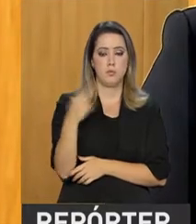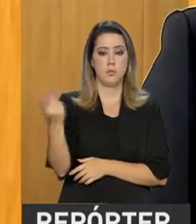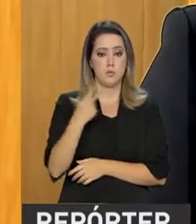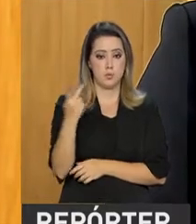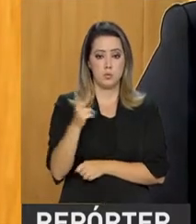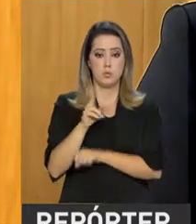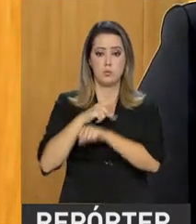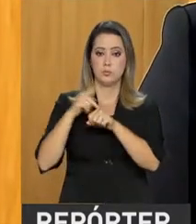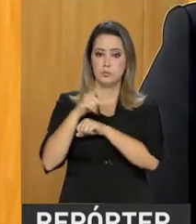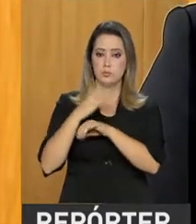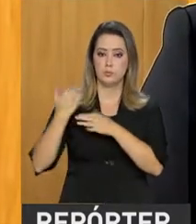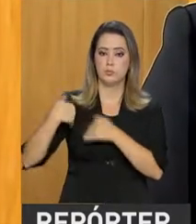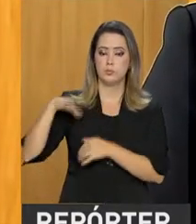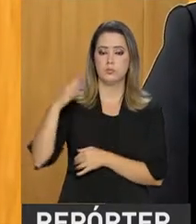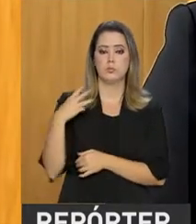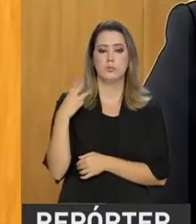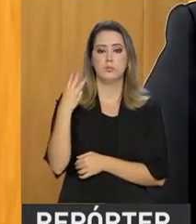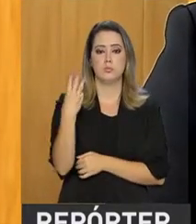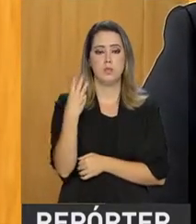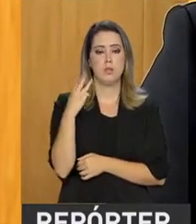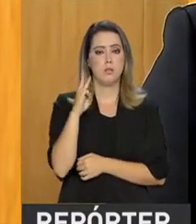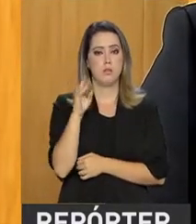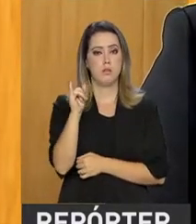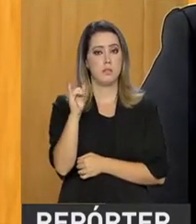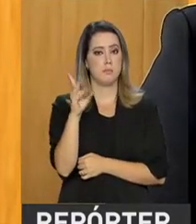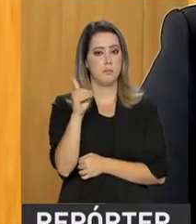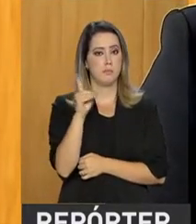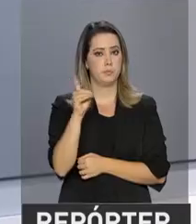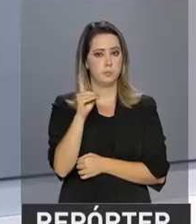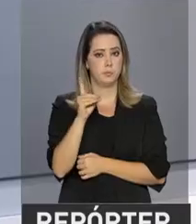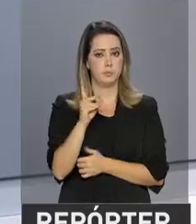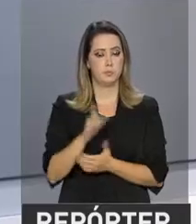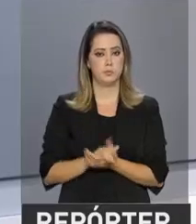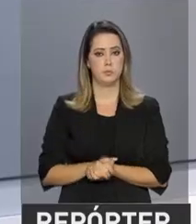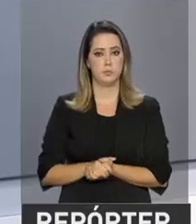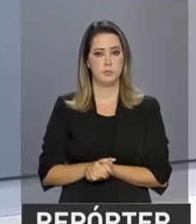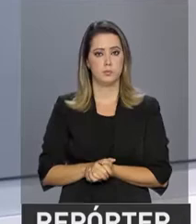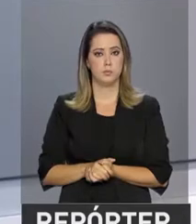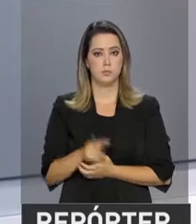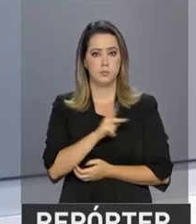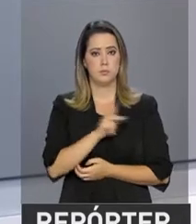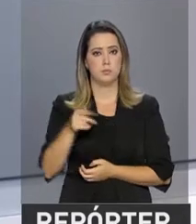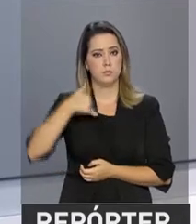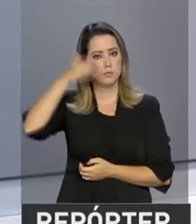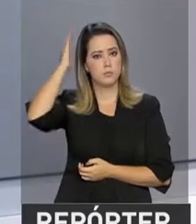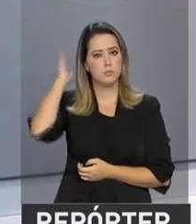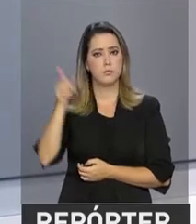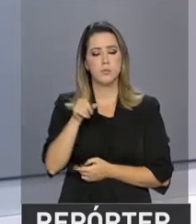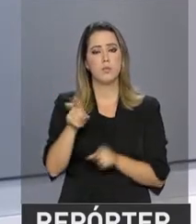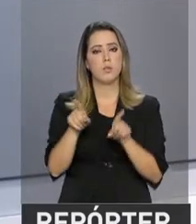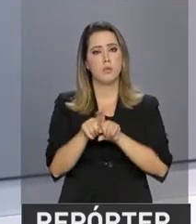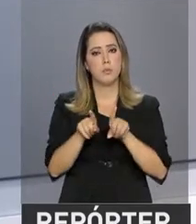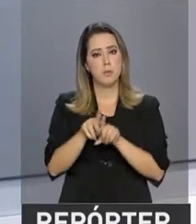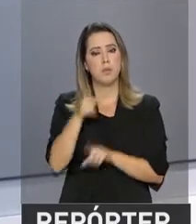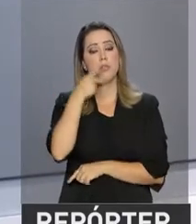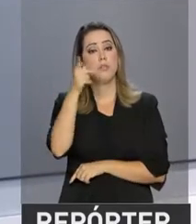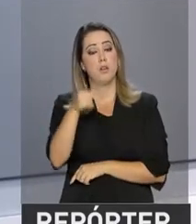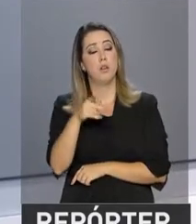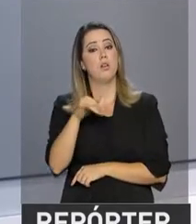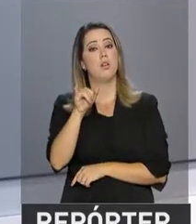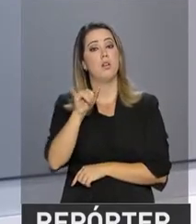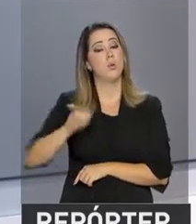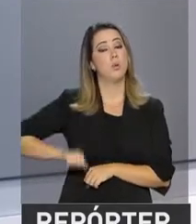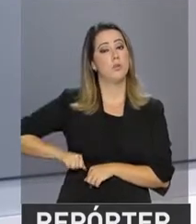dois países chegaram a quase 3 bilhões de dólares. O presidente Michel Temer também falou no Itamaraty